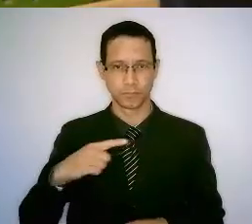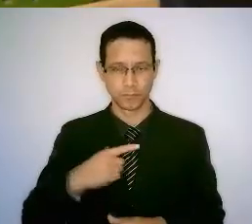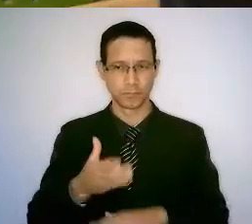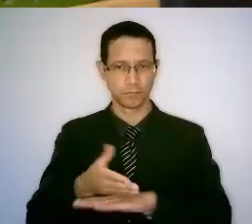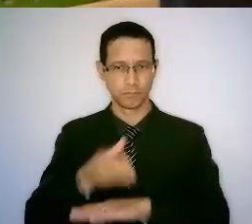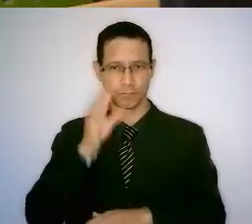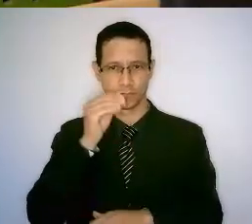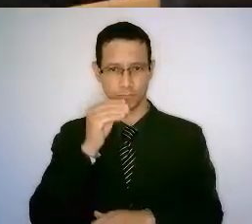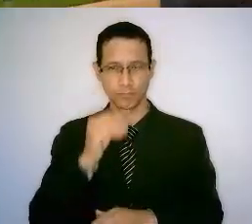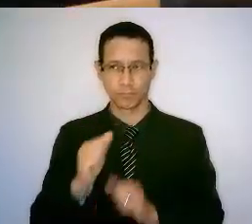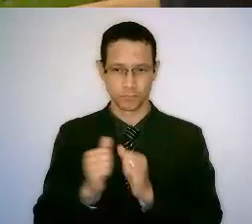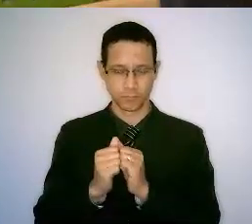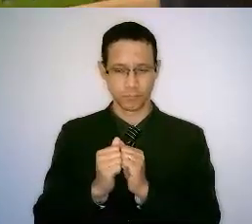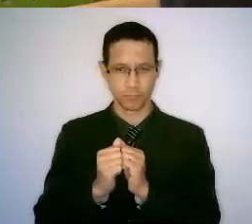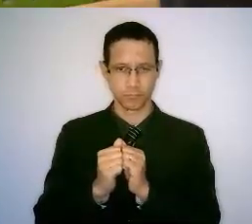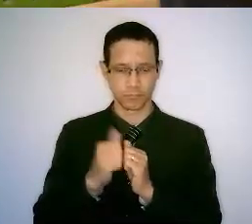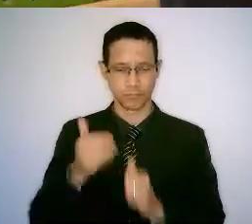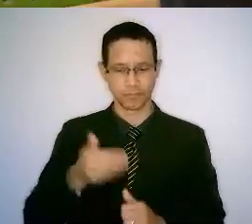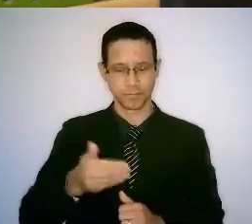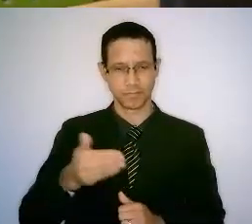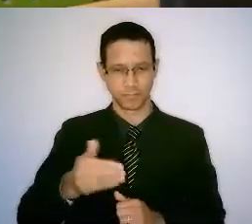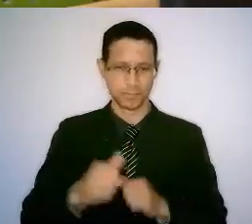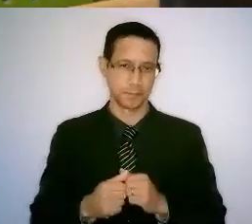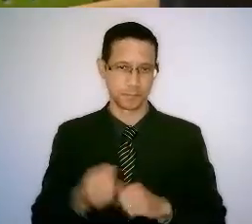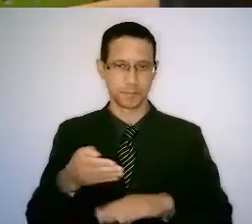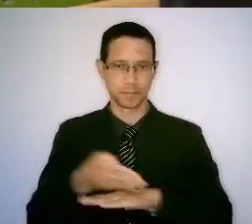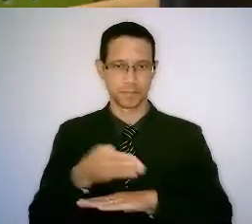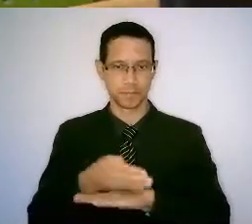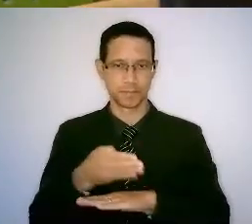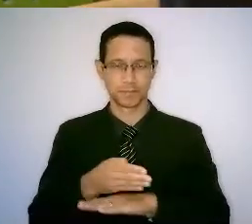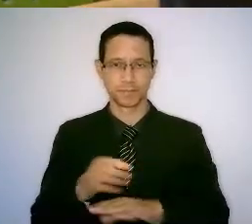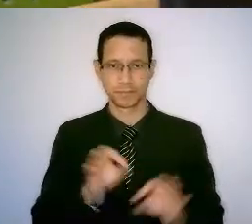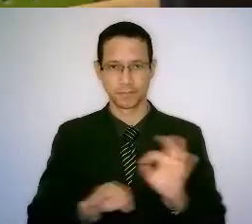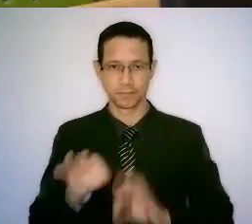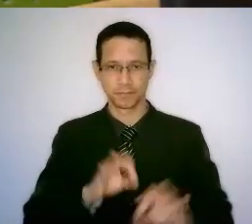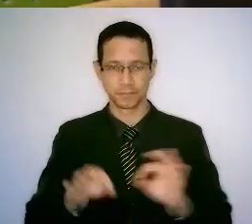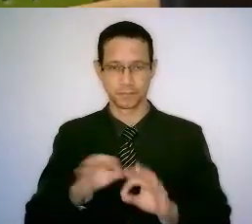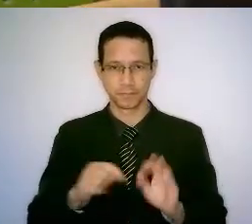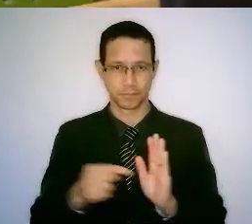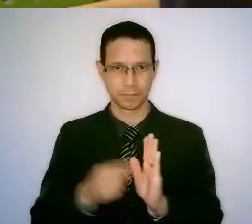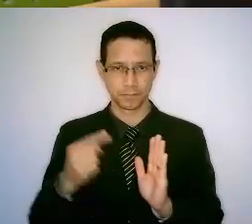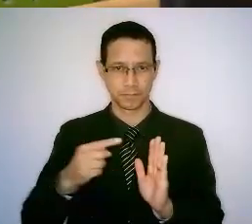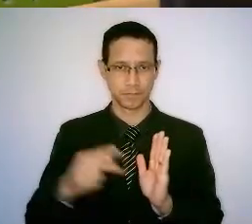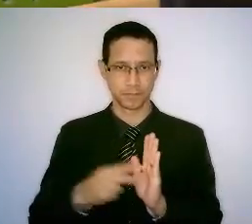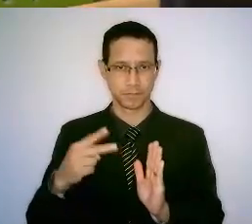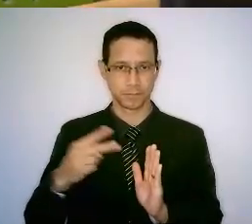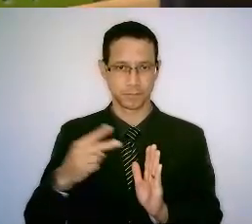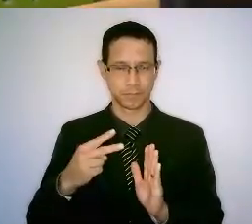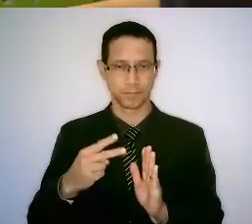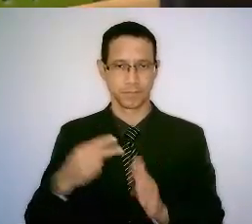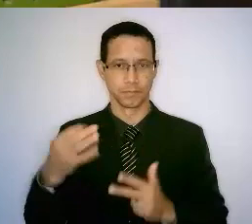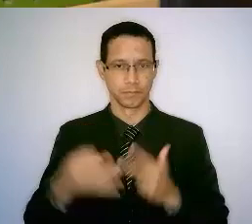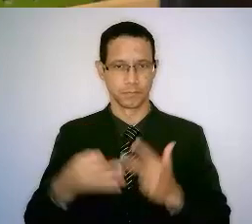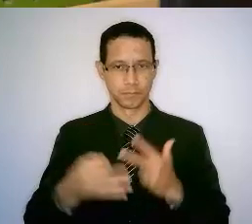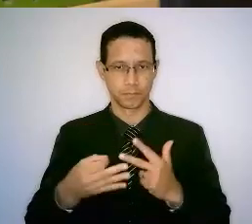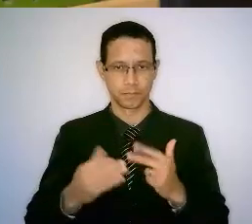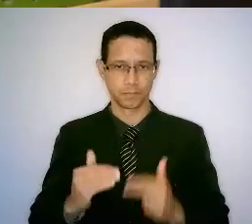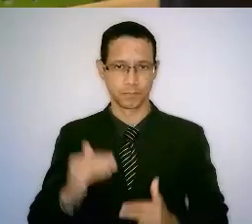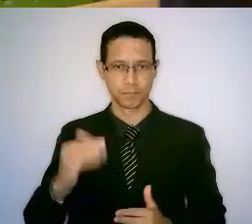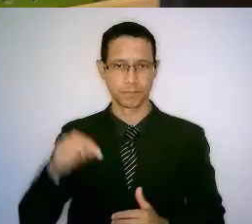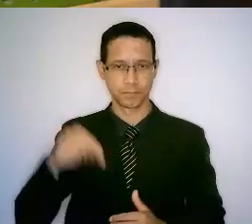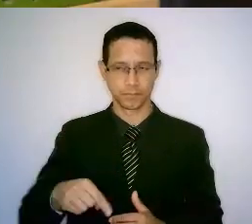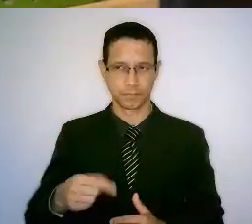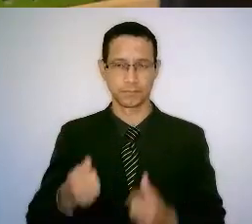conosco nos próximos dias, participando desta correição no primeiro e segundo grau do Poder Judiciário. Aqui quero destacar que